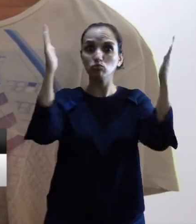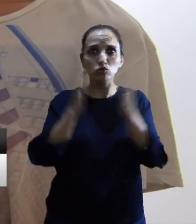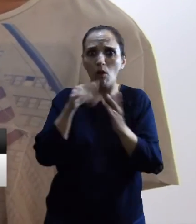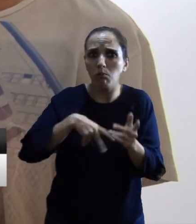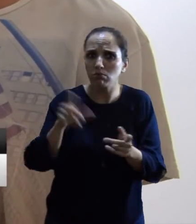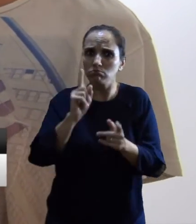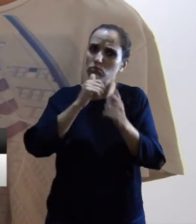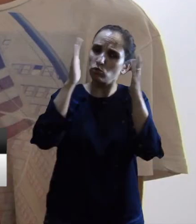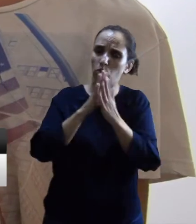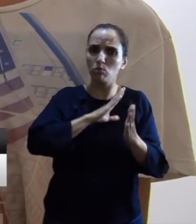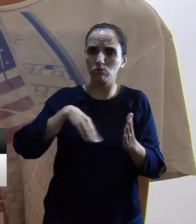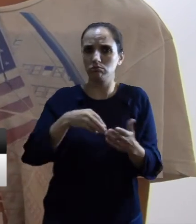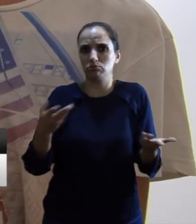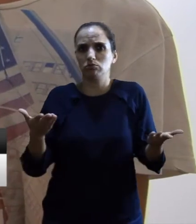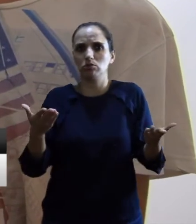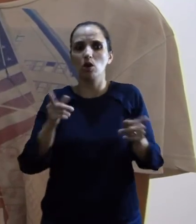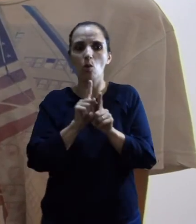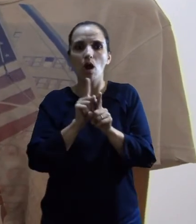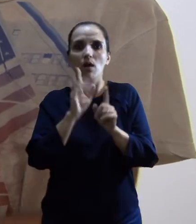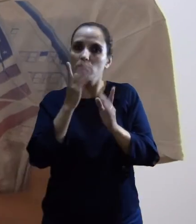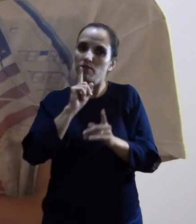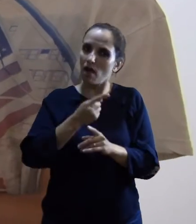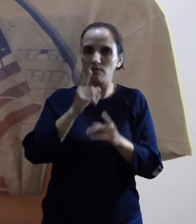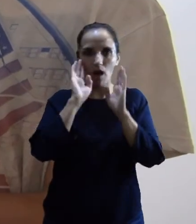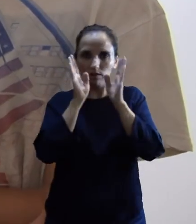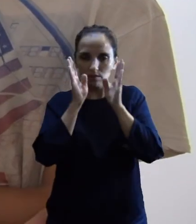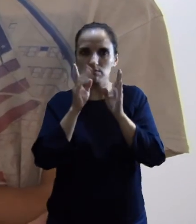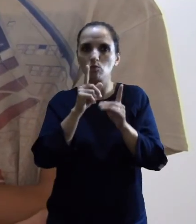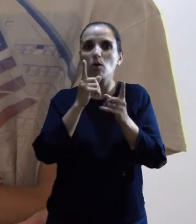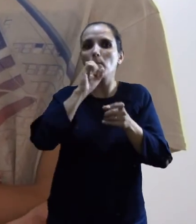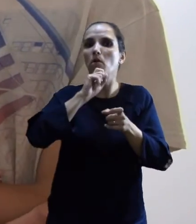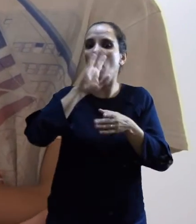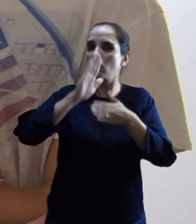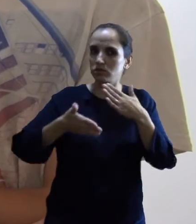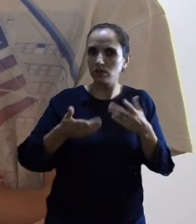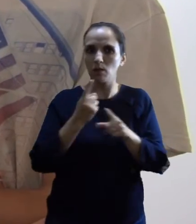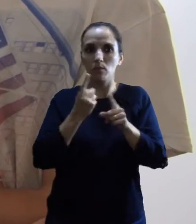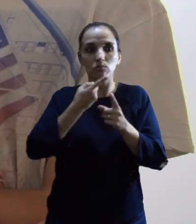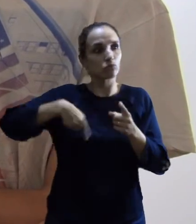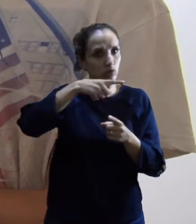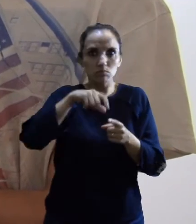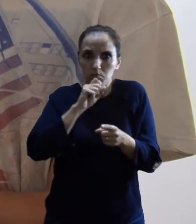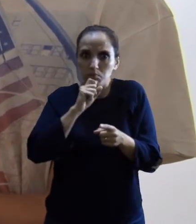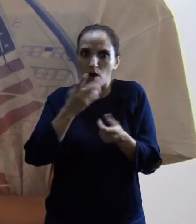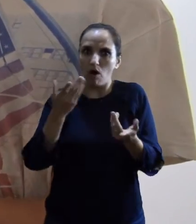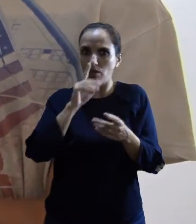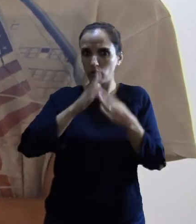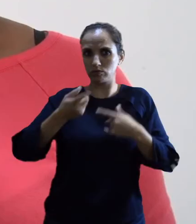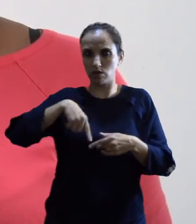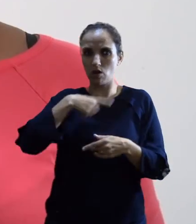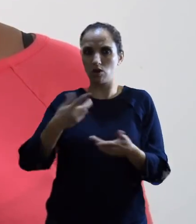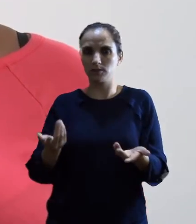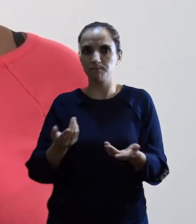em todo o mundo, e bom, estar alerta do que pode acontecer, porque todos podemos ser a